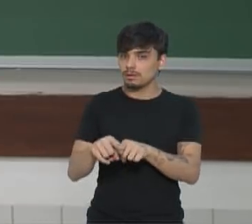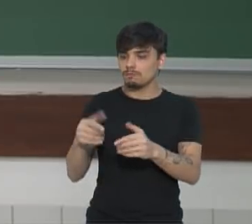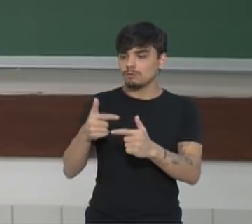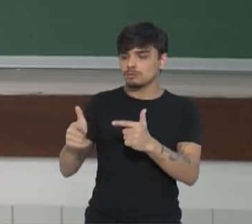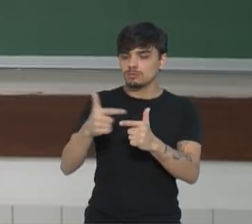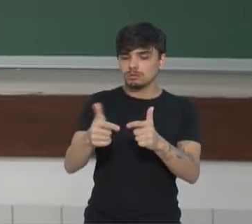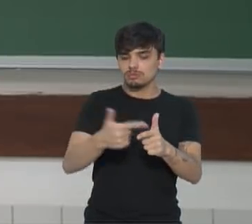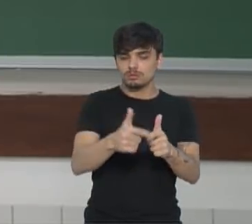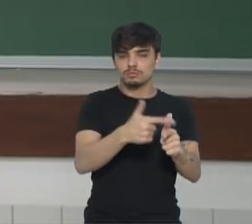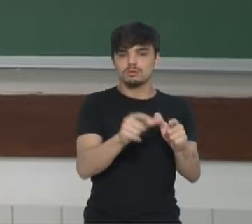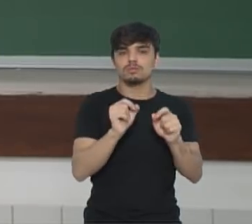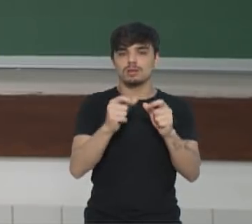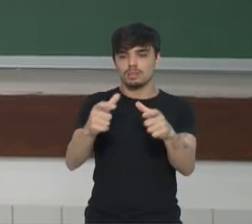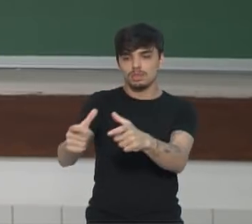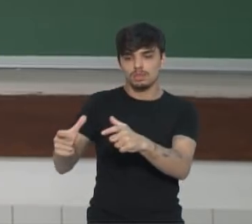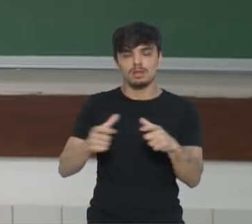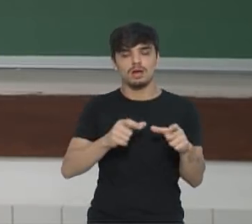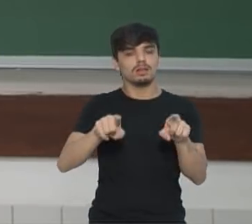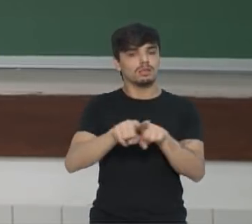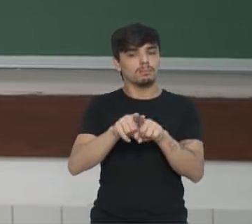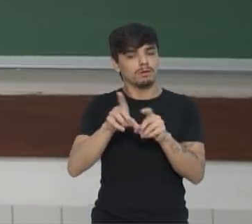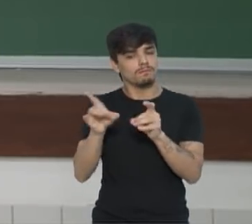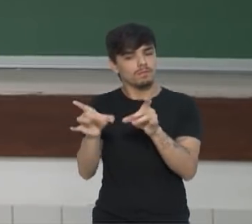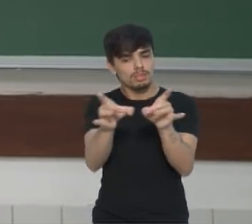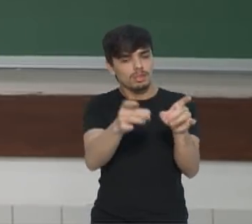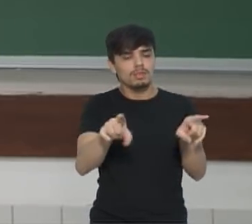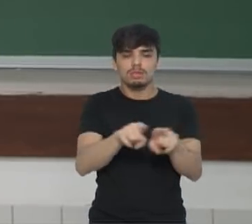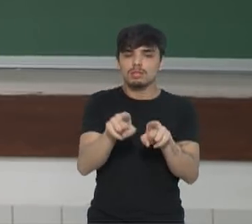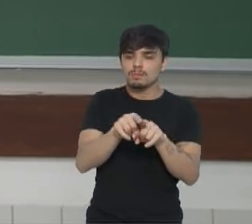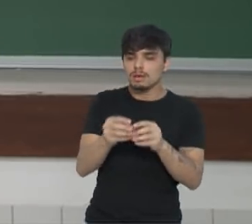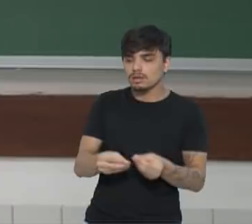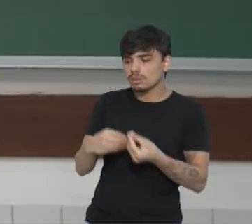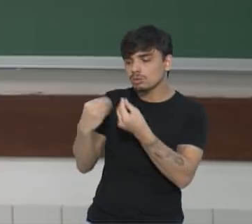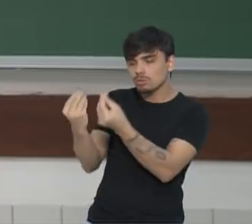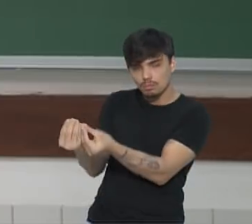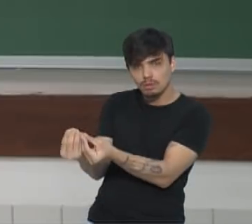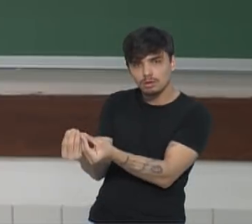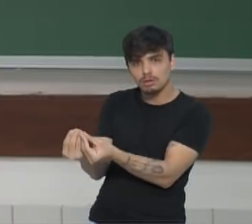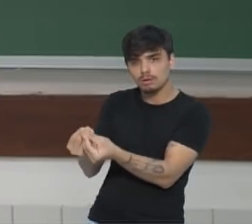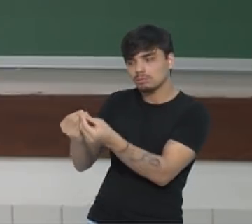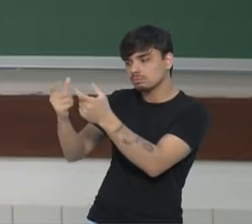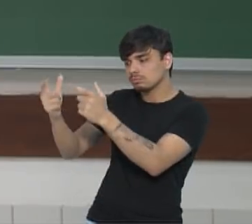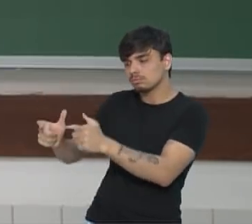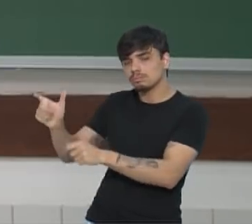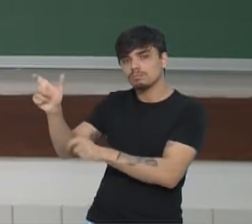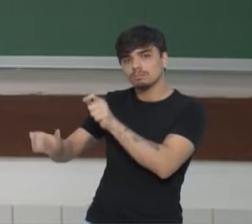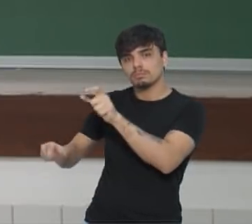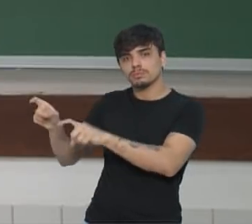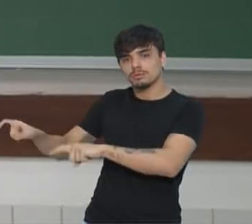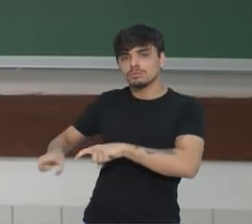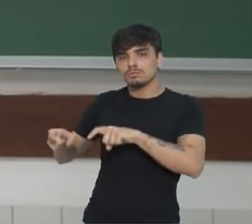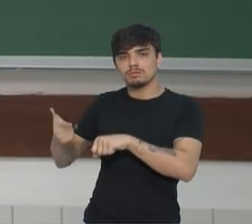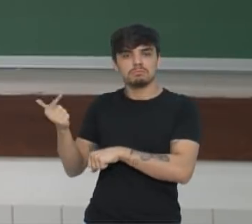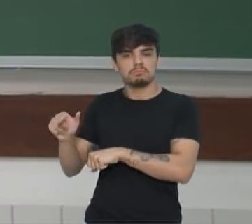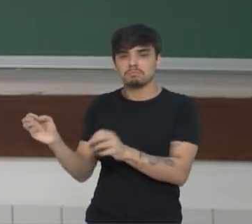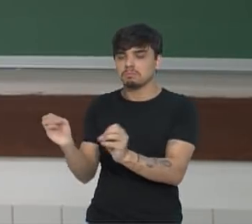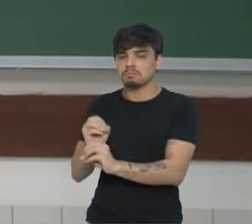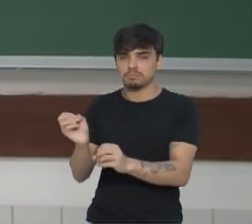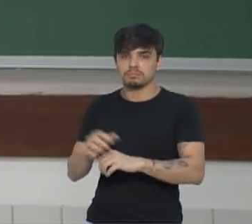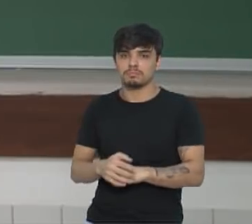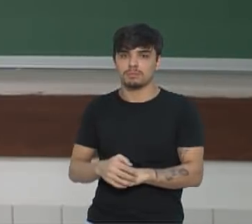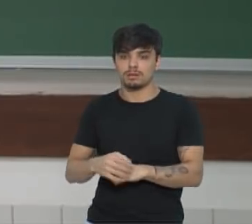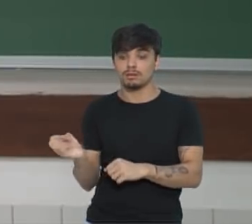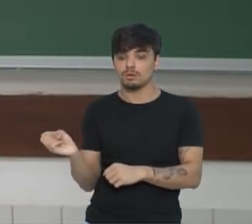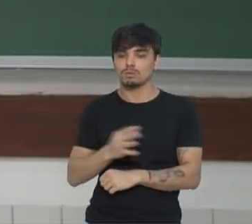terra deles e vender ou até mesmo doar para pequenos camponeses sem terra, fazendo assim uma nova agricultura para a